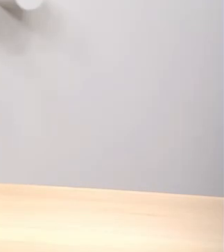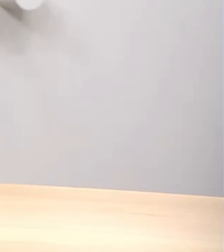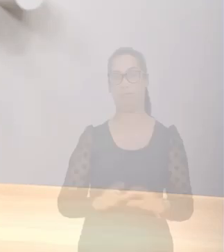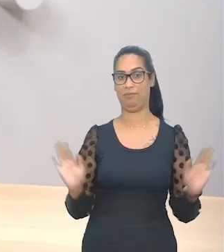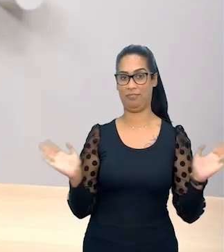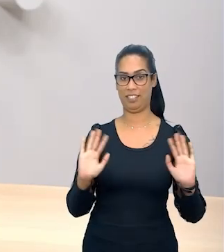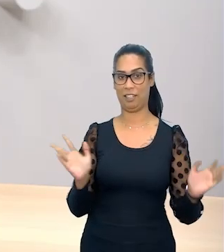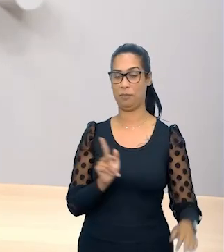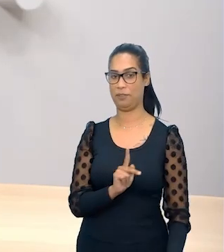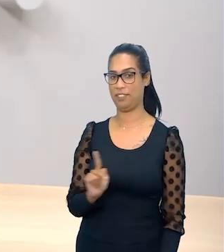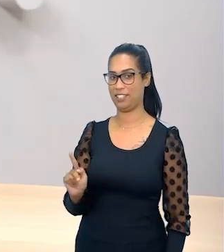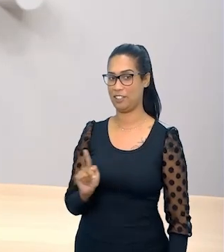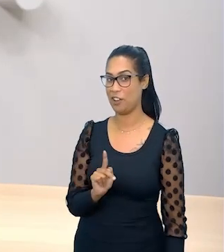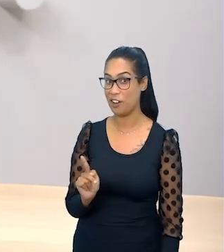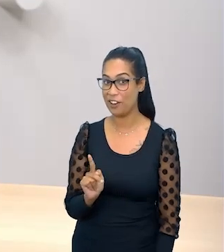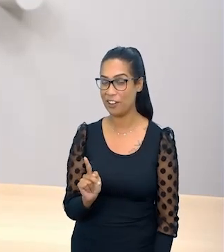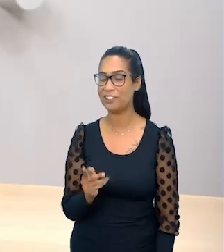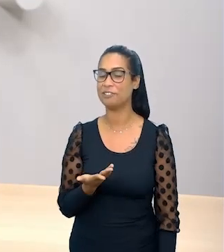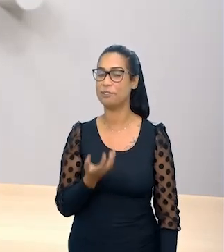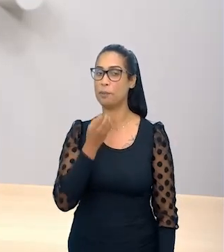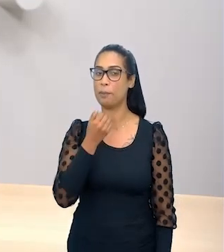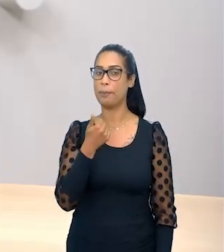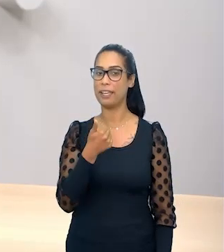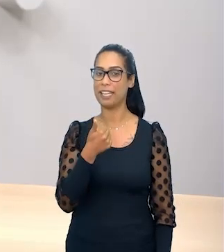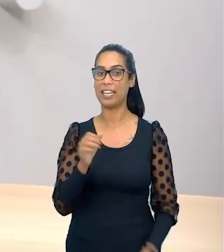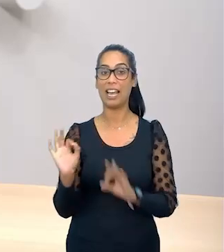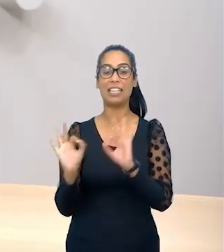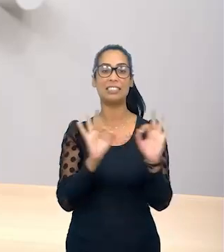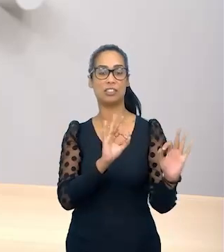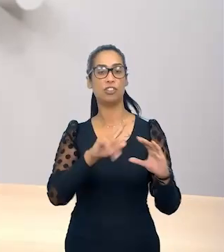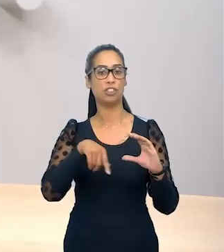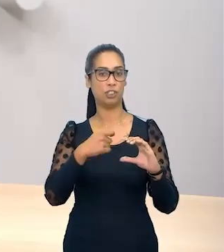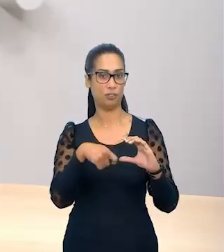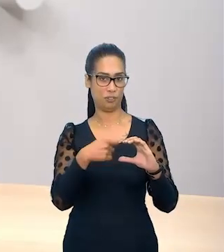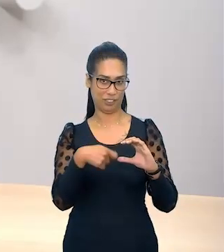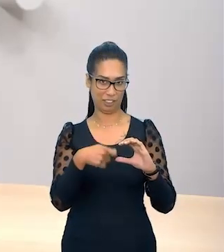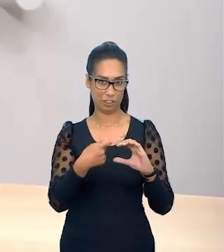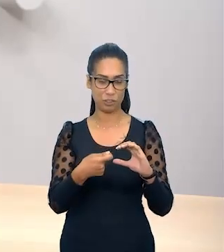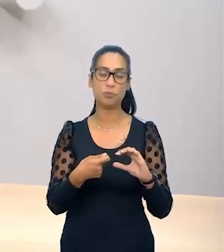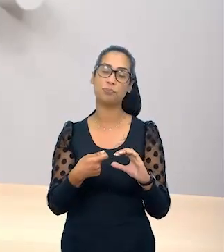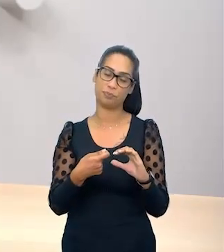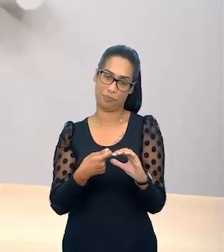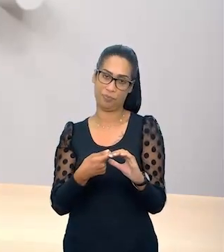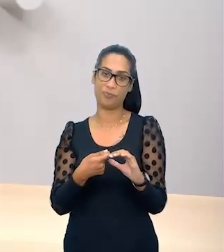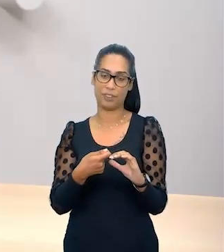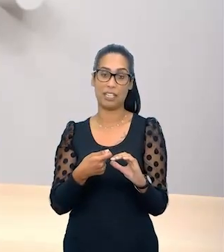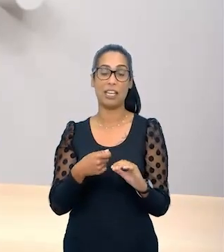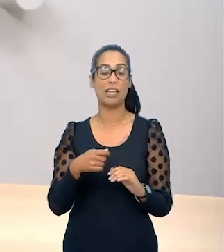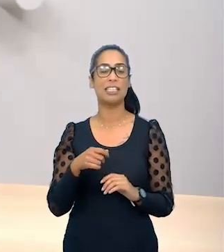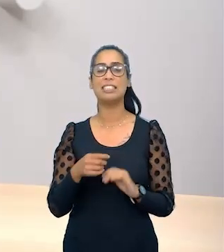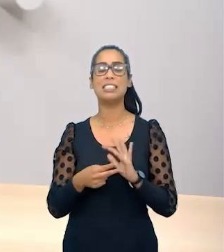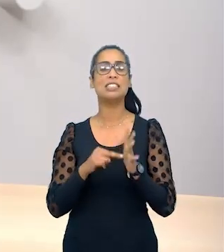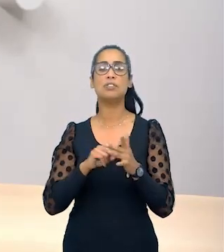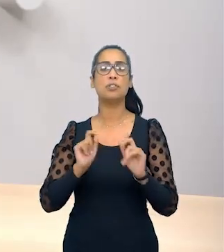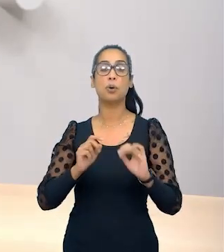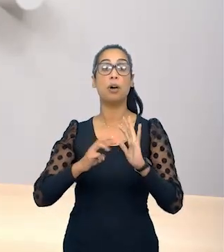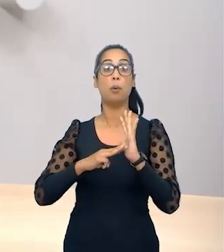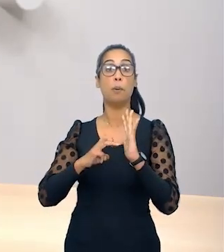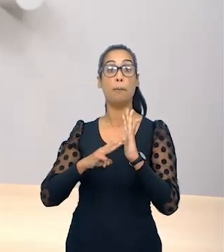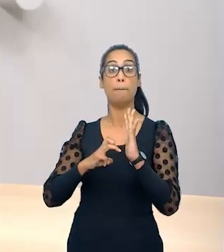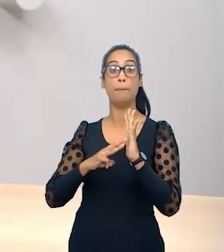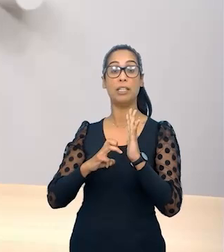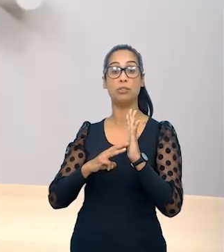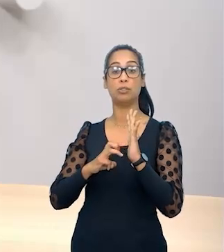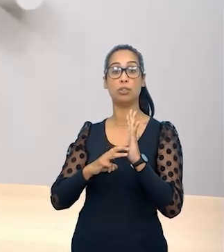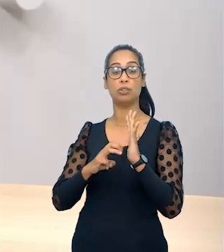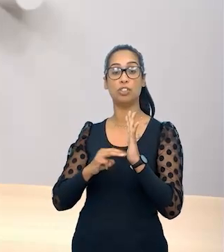Professoras e professores, então, após assistirem esse vídeo, que foi considerando uma metodologia ativa, que é uma sala de aula